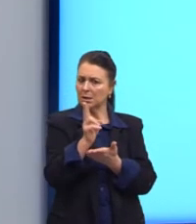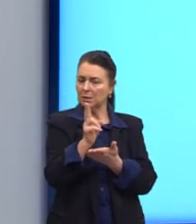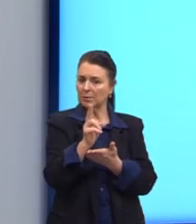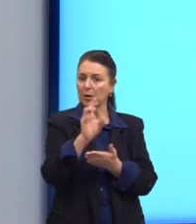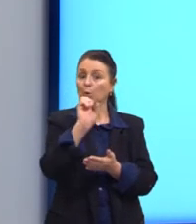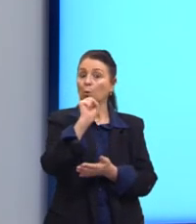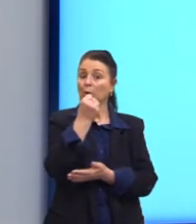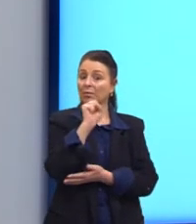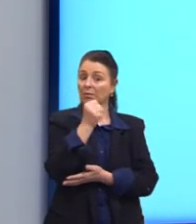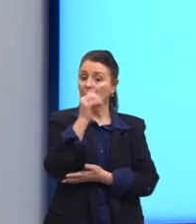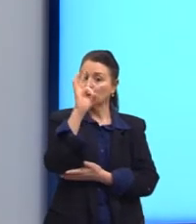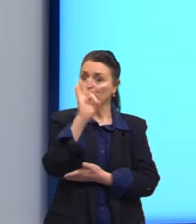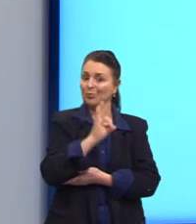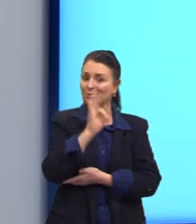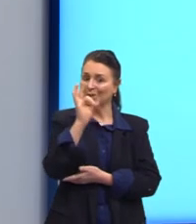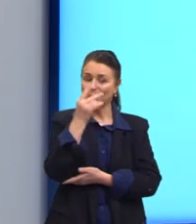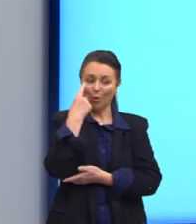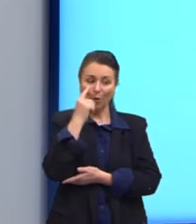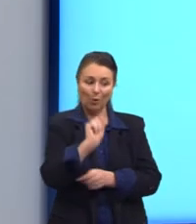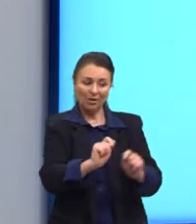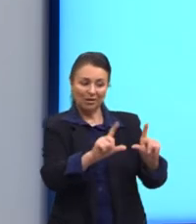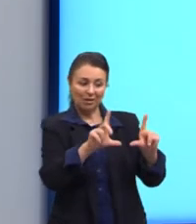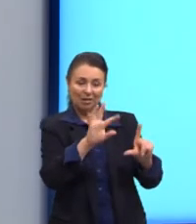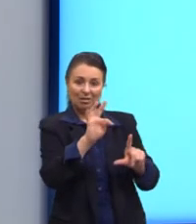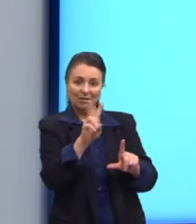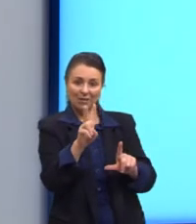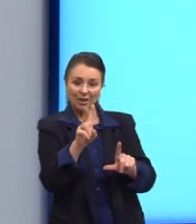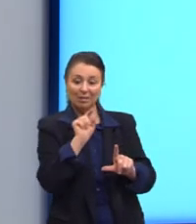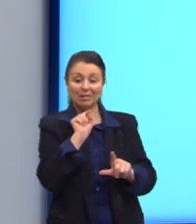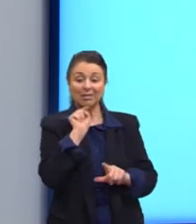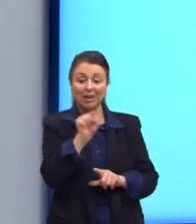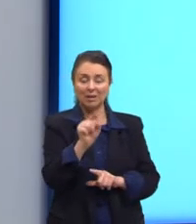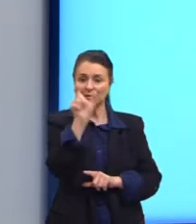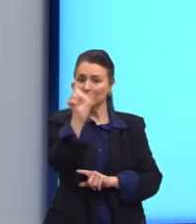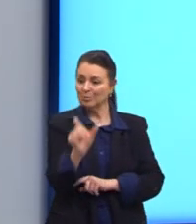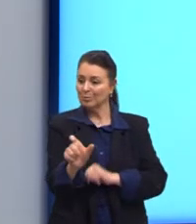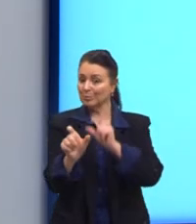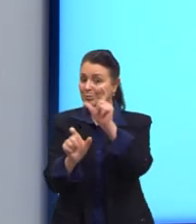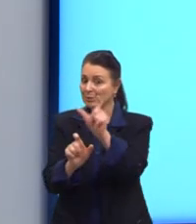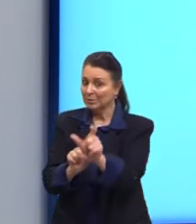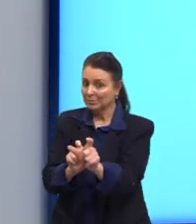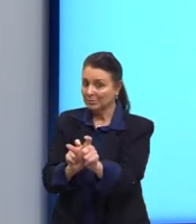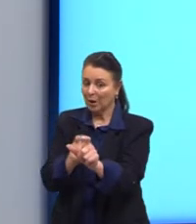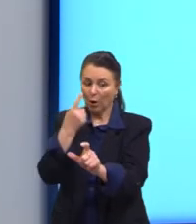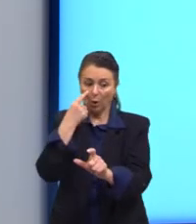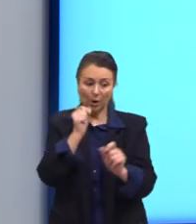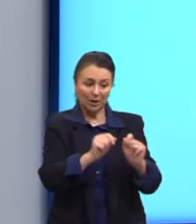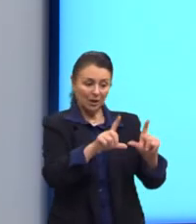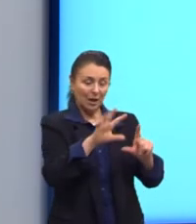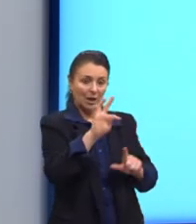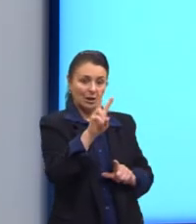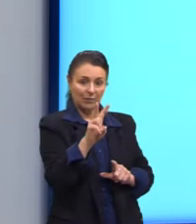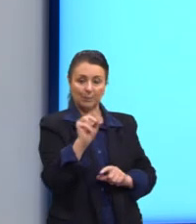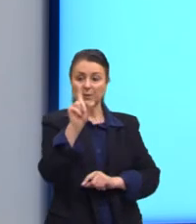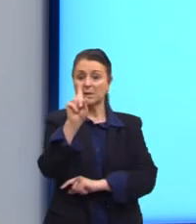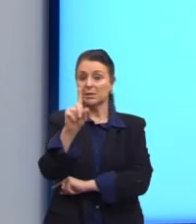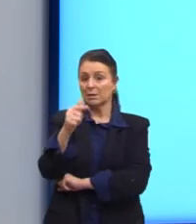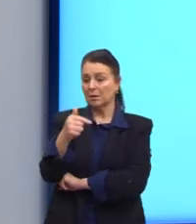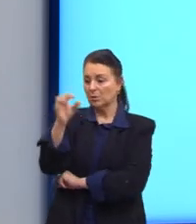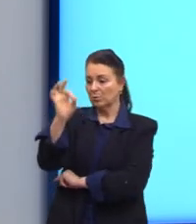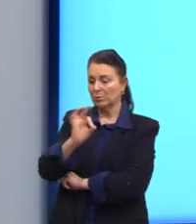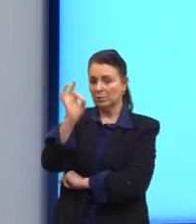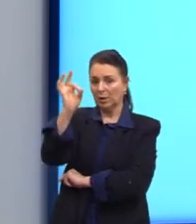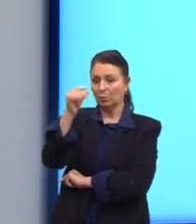88 por cento desse público assiste na TV 17% da população